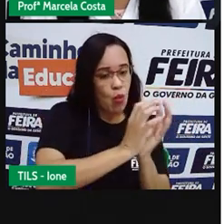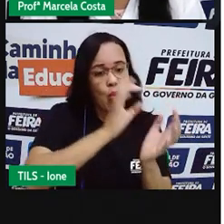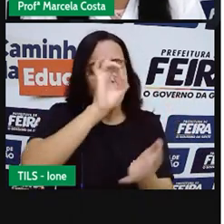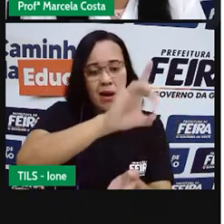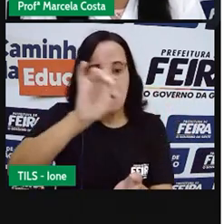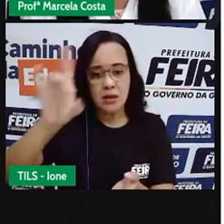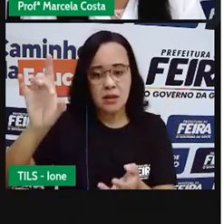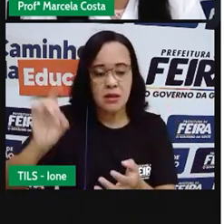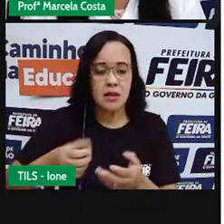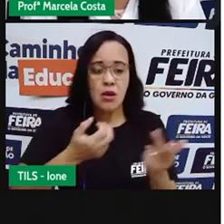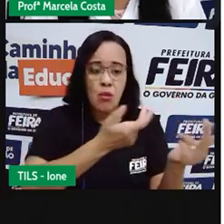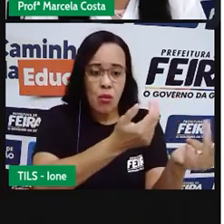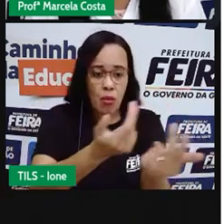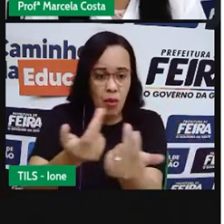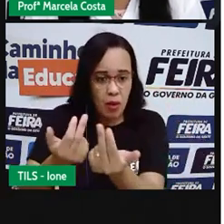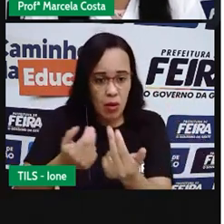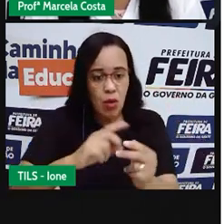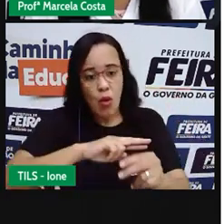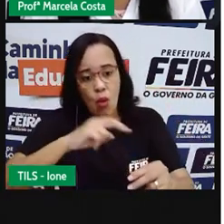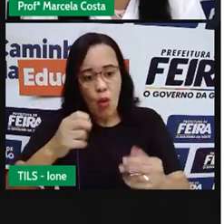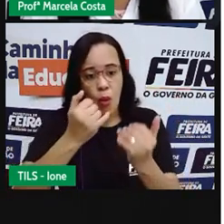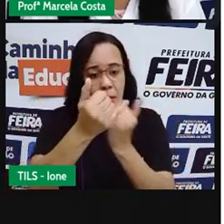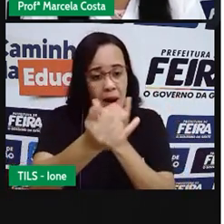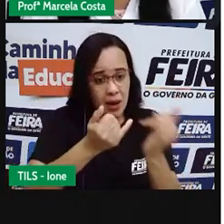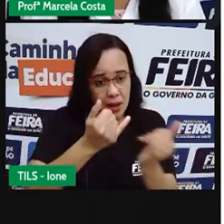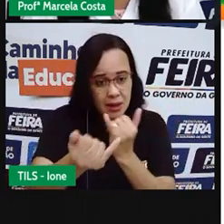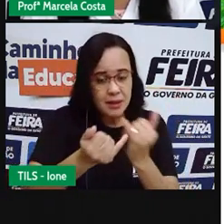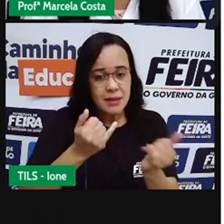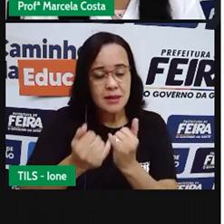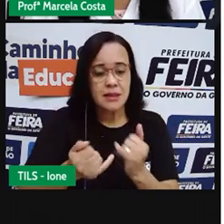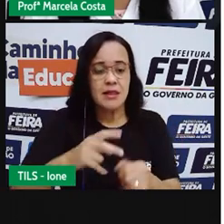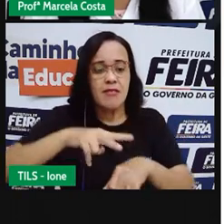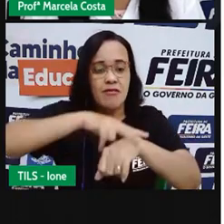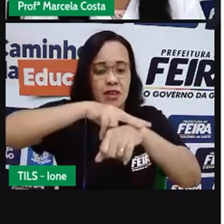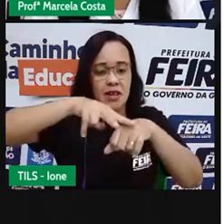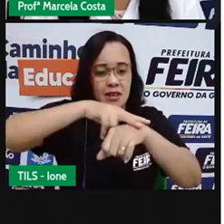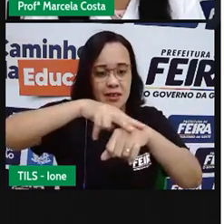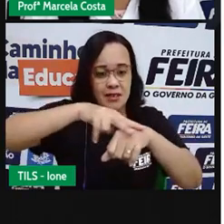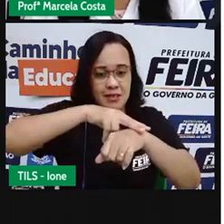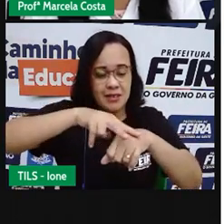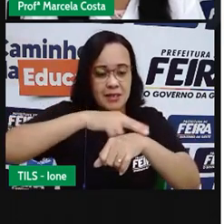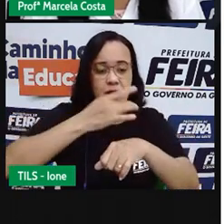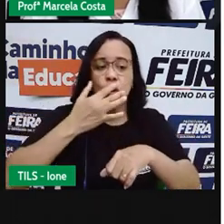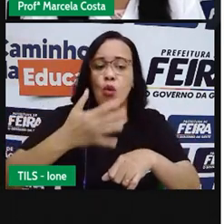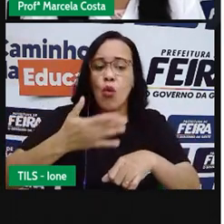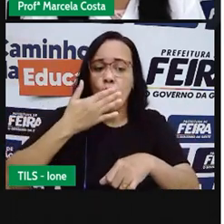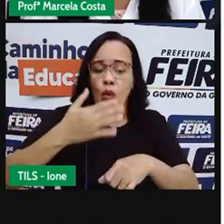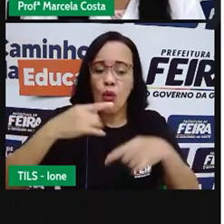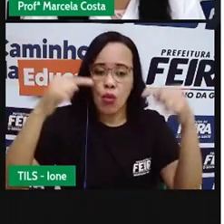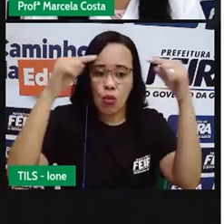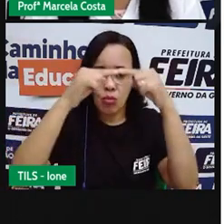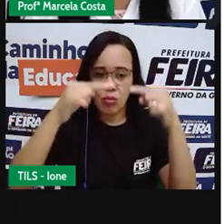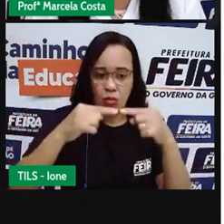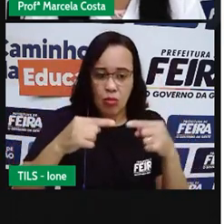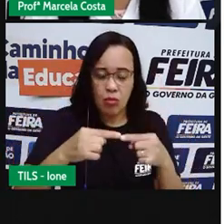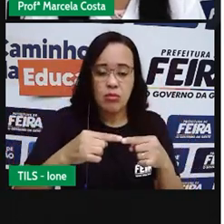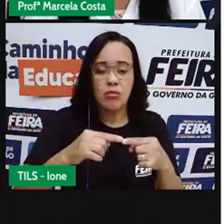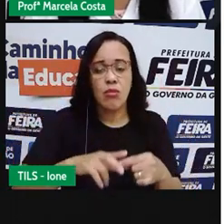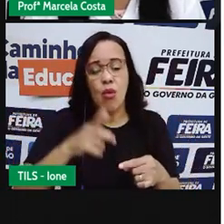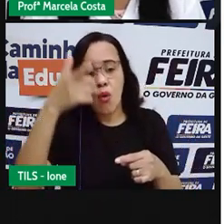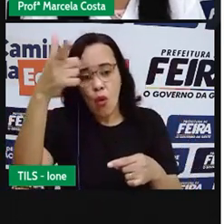Então, plantas verdes. Onde é que tem uma planta verde? Ó, eu venho e coloco aqui. Tem outra planta